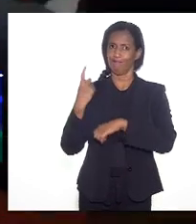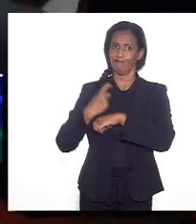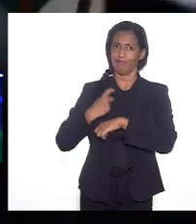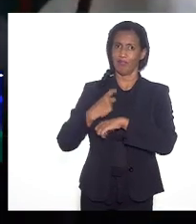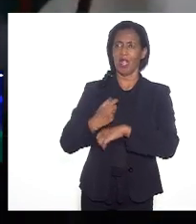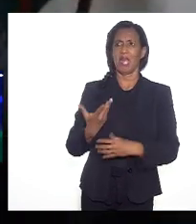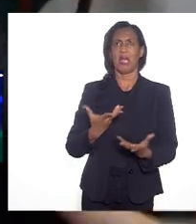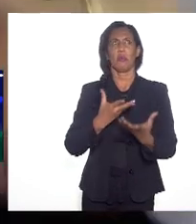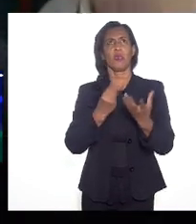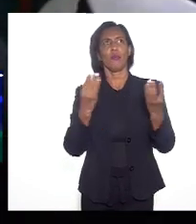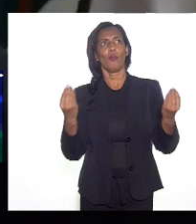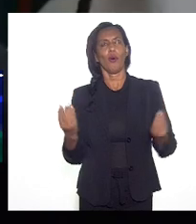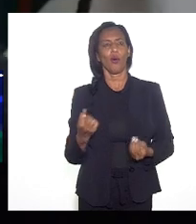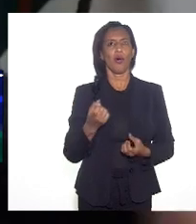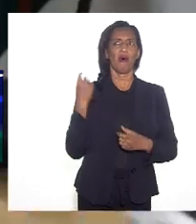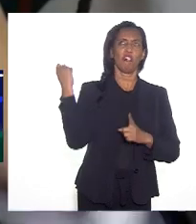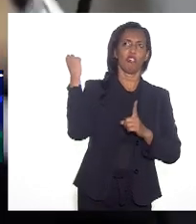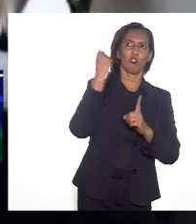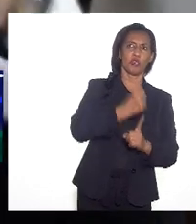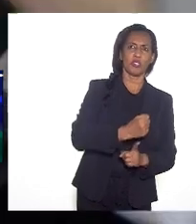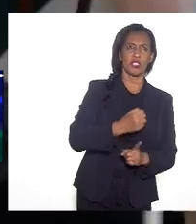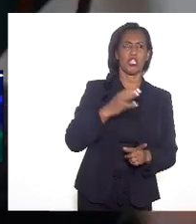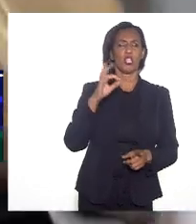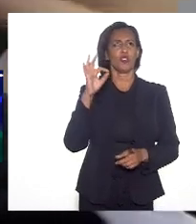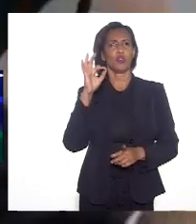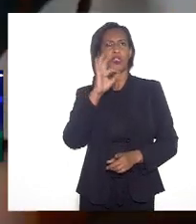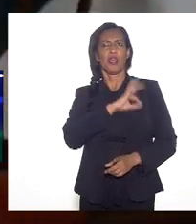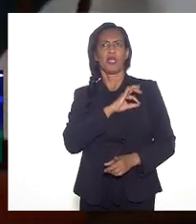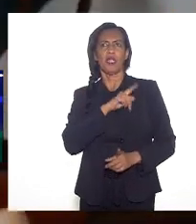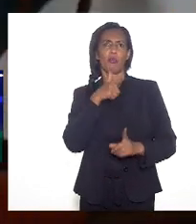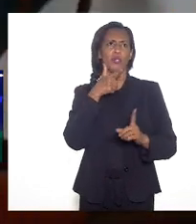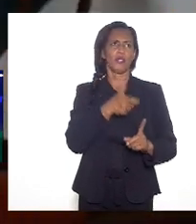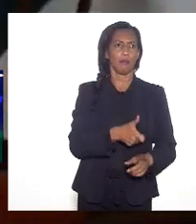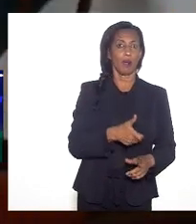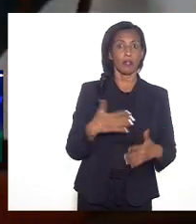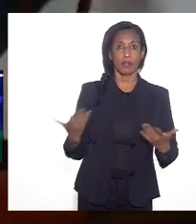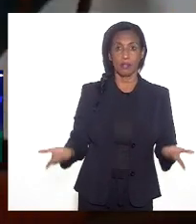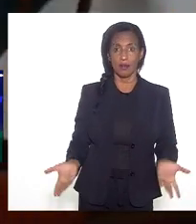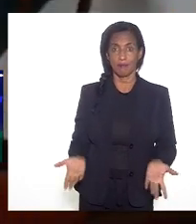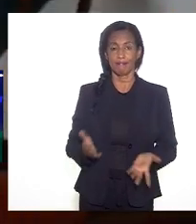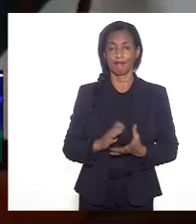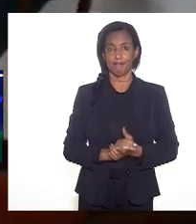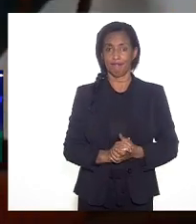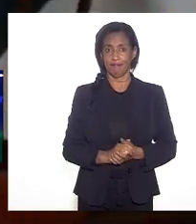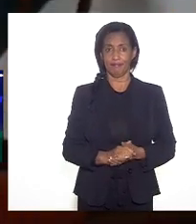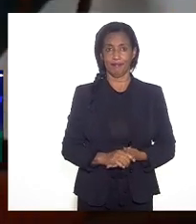morre um monte de negros, é um genocídio, que a polícia mata. Ah, tá bom, e aí?